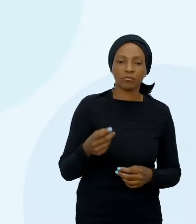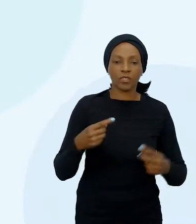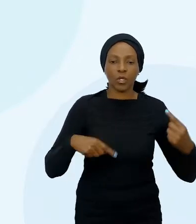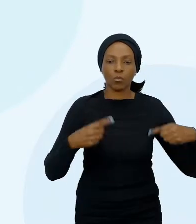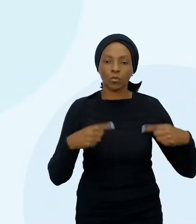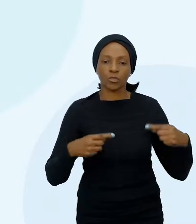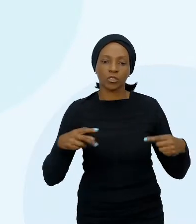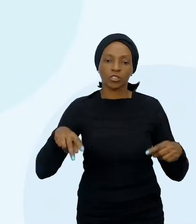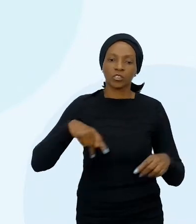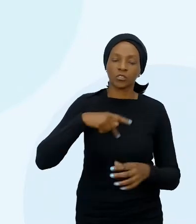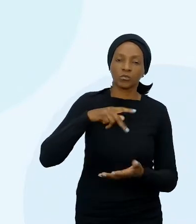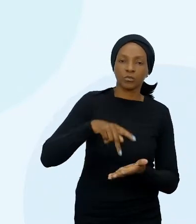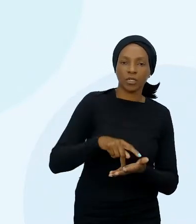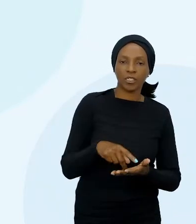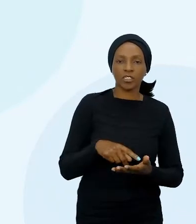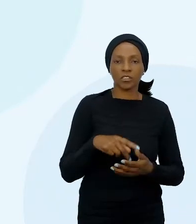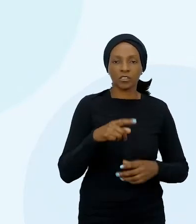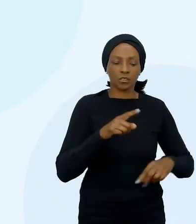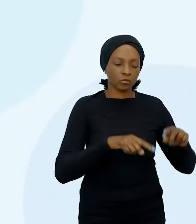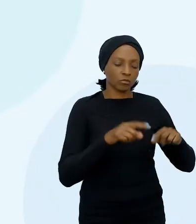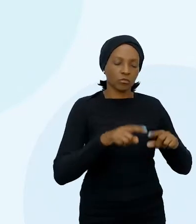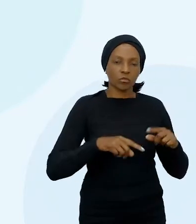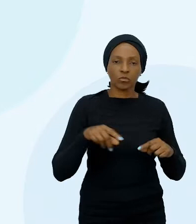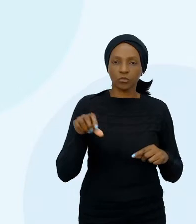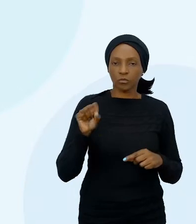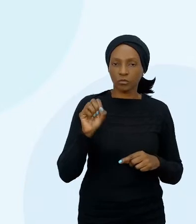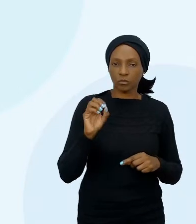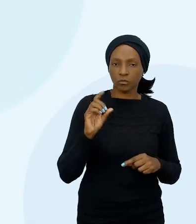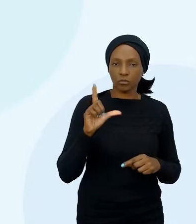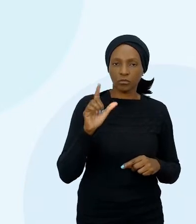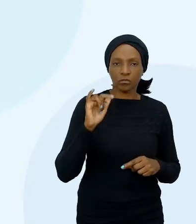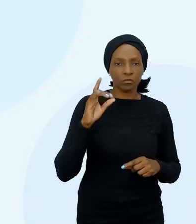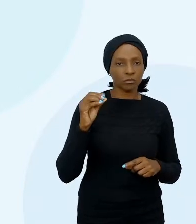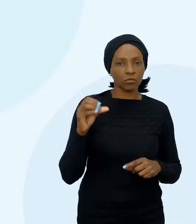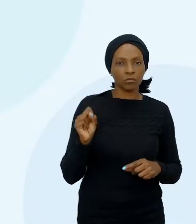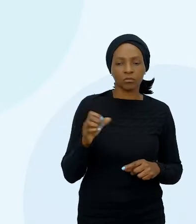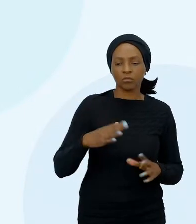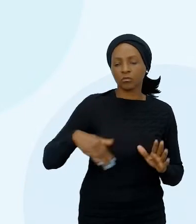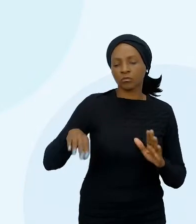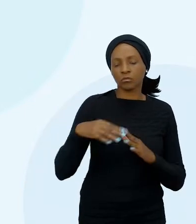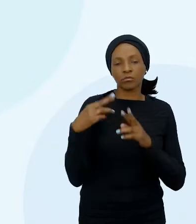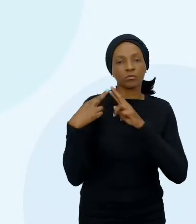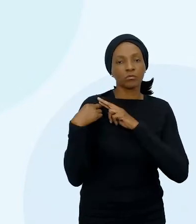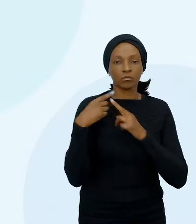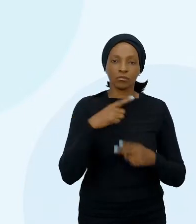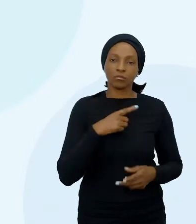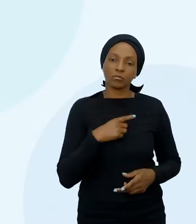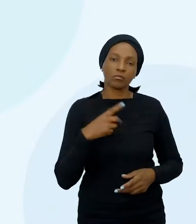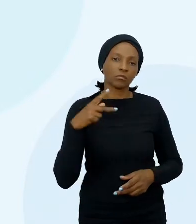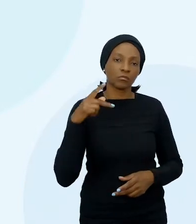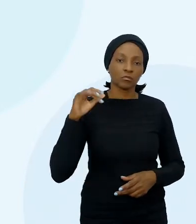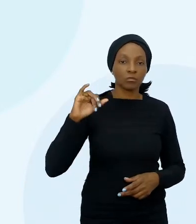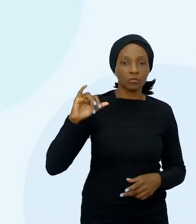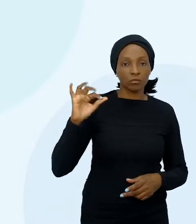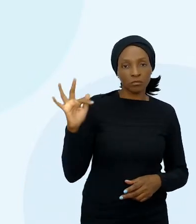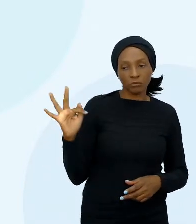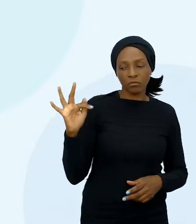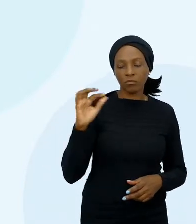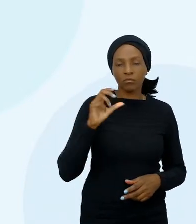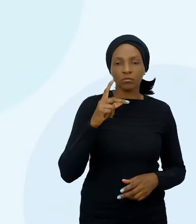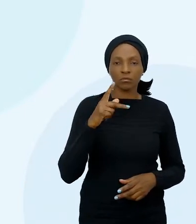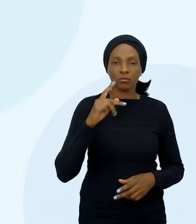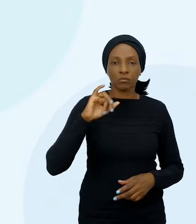Política Nacional de Resíduos Sólidos, que todos nós somos responsáveis, tá? Pessoas físicas, pessoas jurídicas,